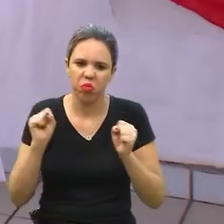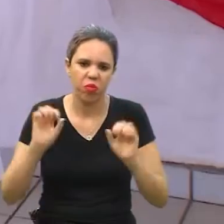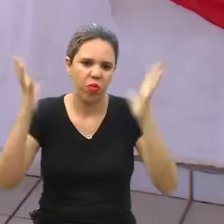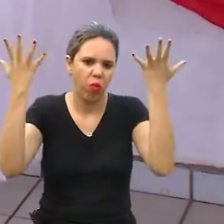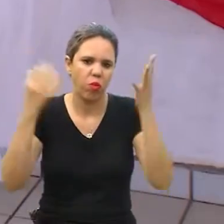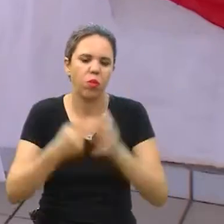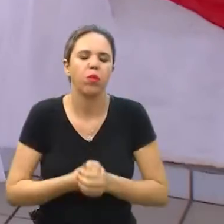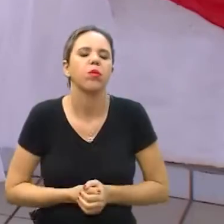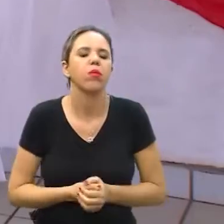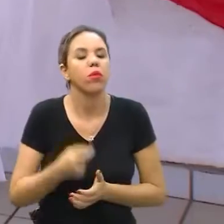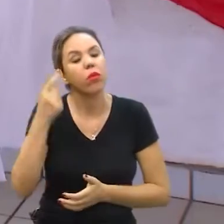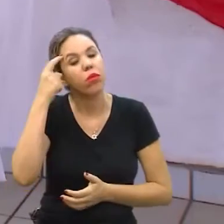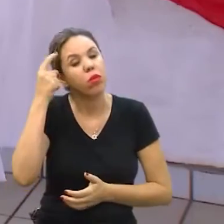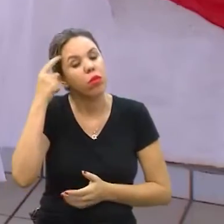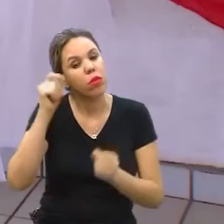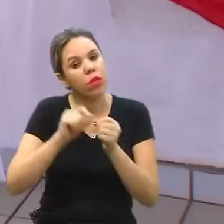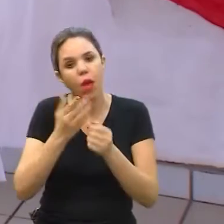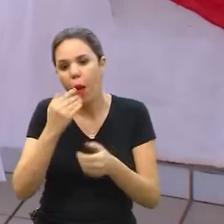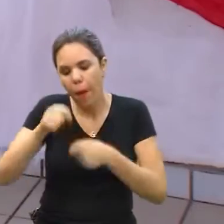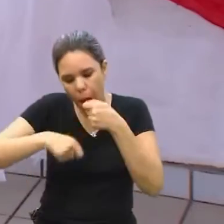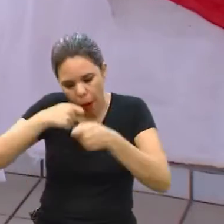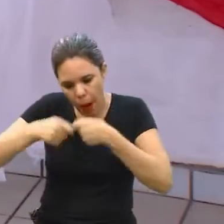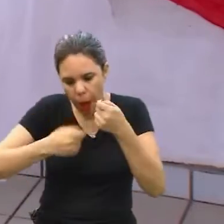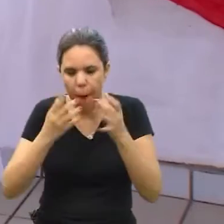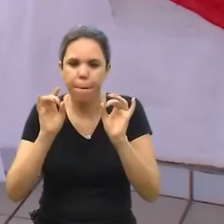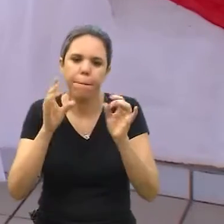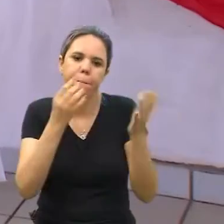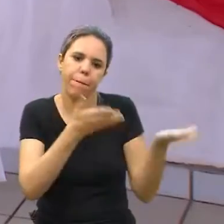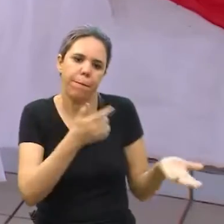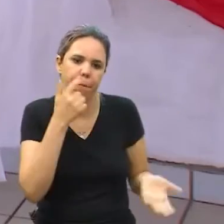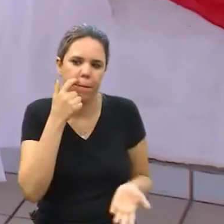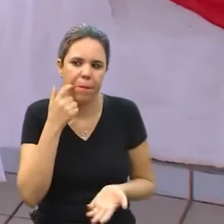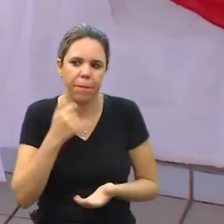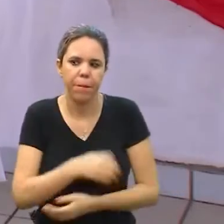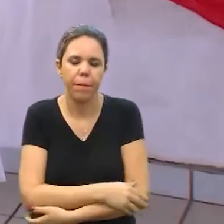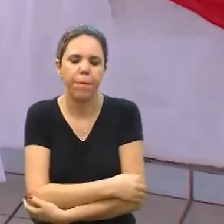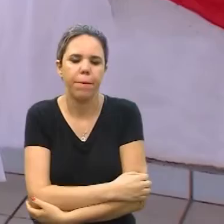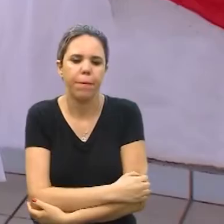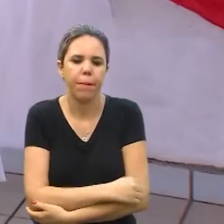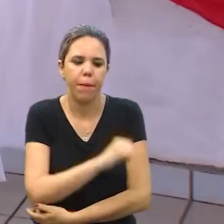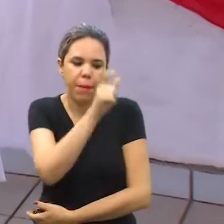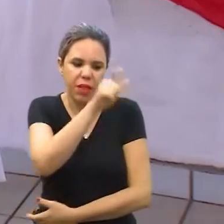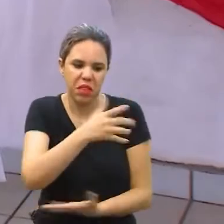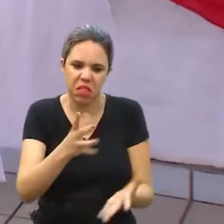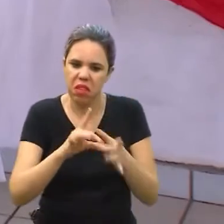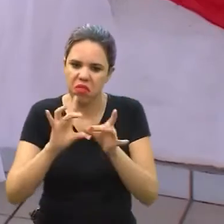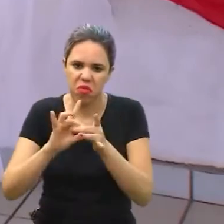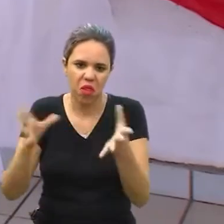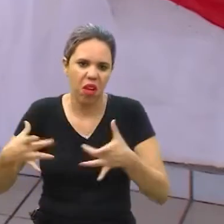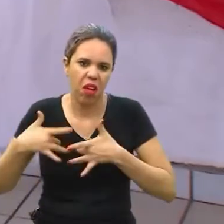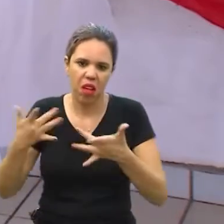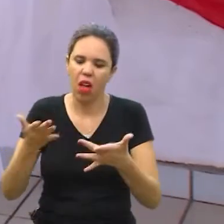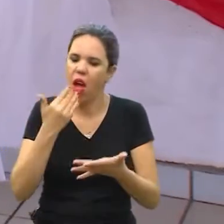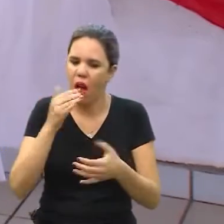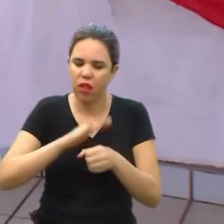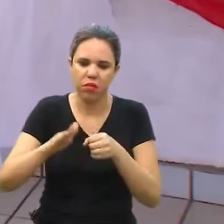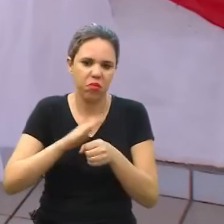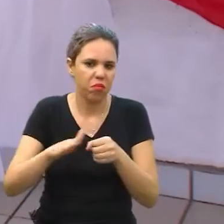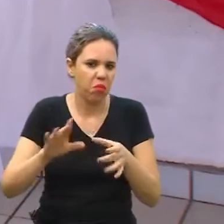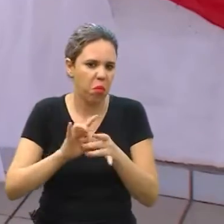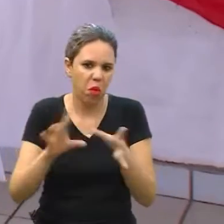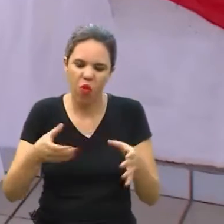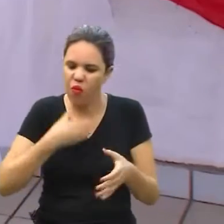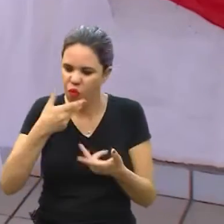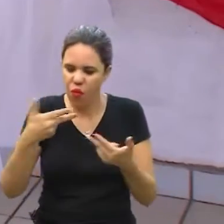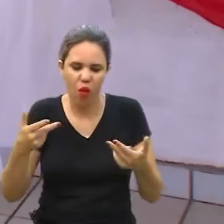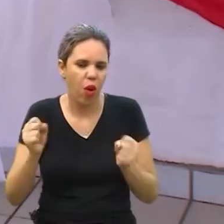para a festa. Eu estou pensando em fazer um almoço especial. Então, se qualquer pessoa quiser doar